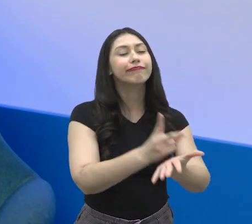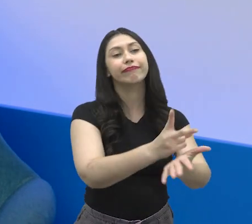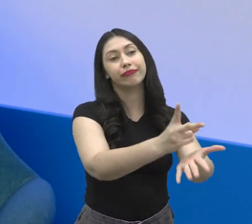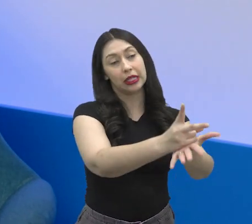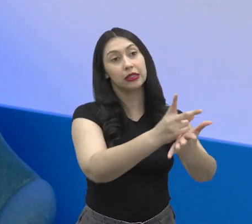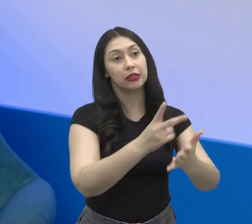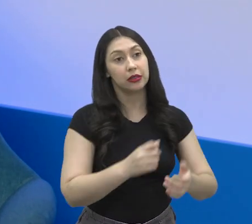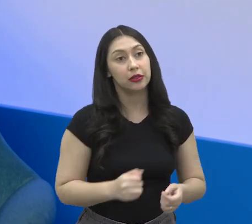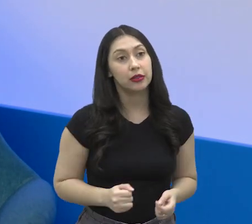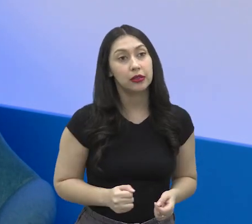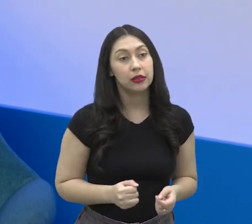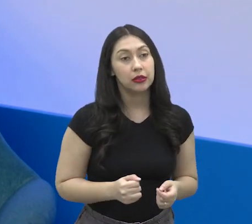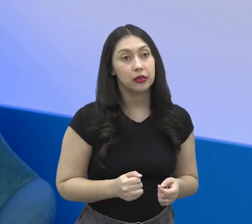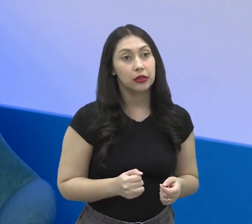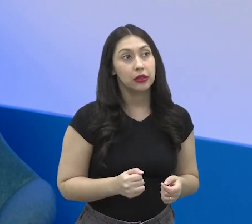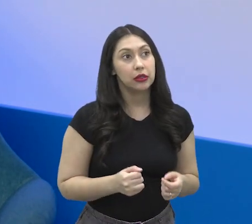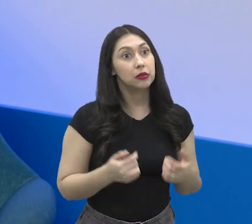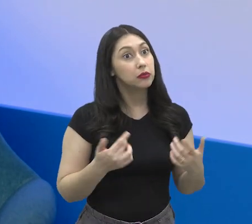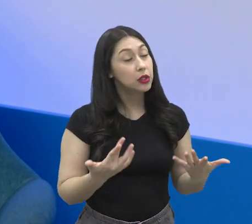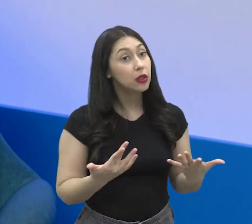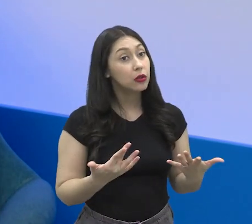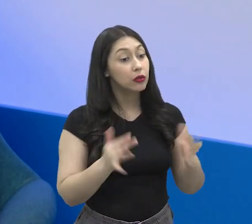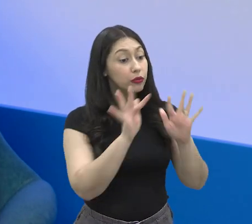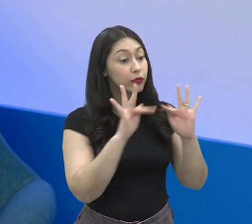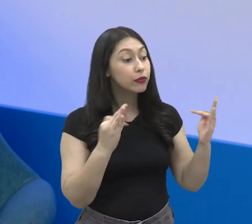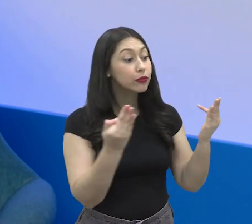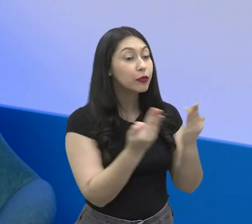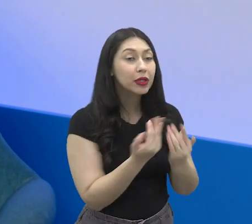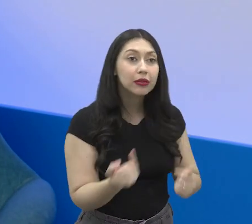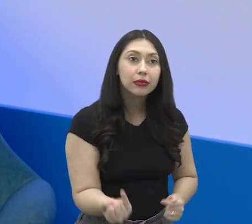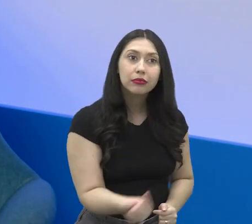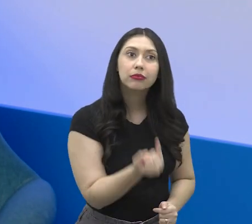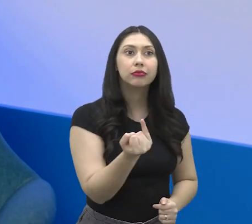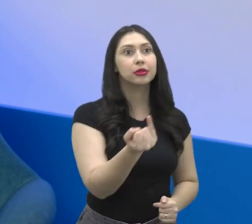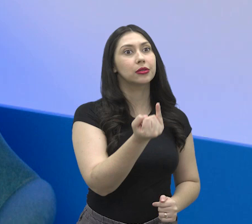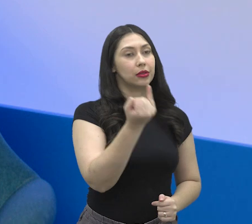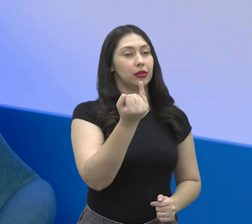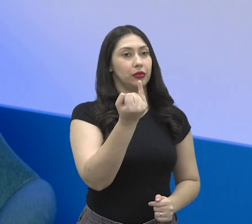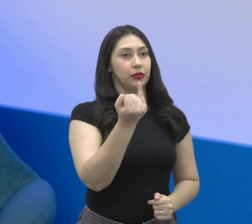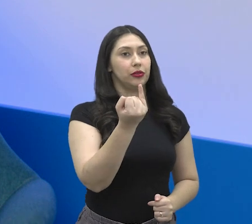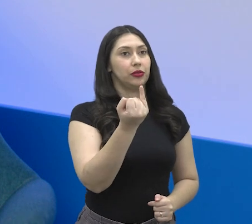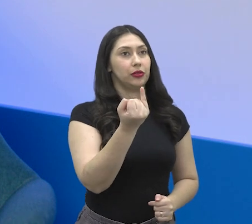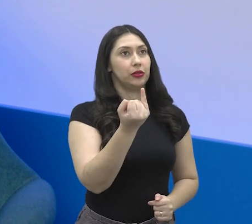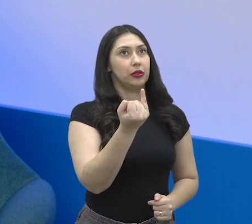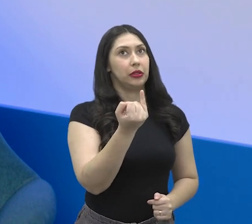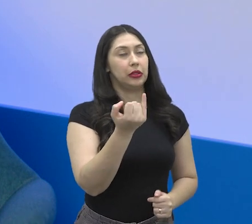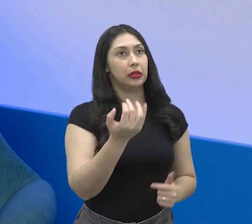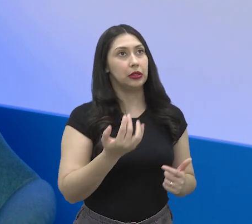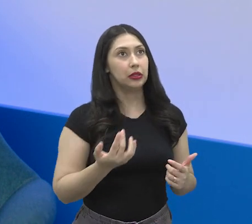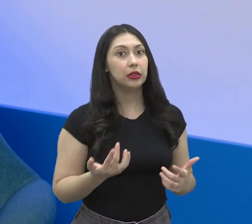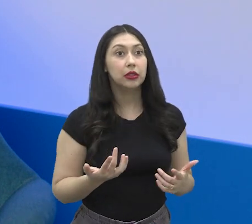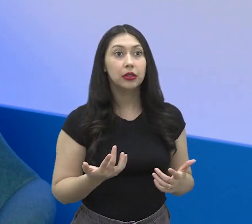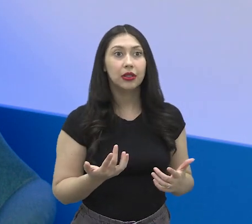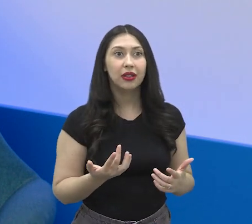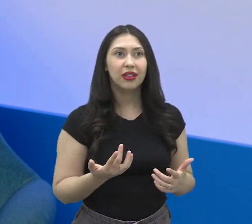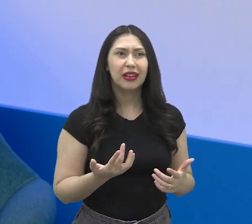forma uma pessoa. Então, a família é muito importante, né? Essa questão da